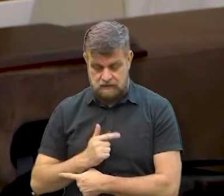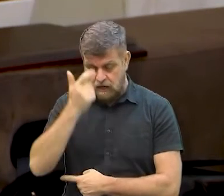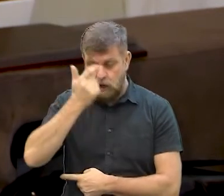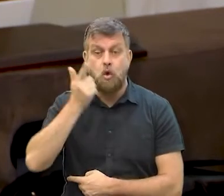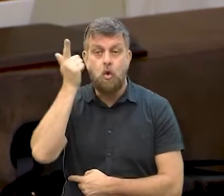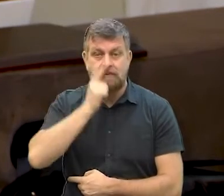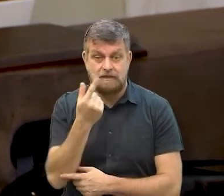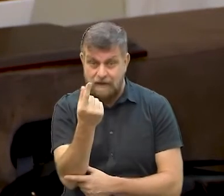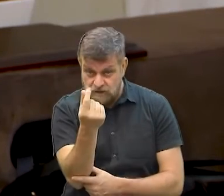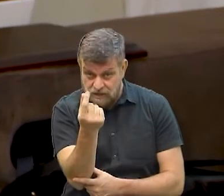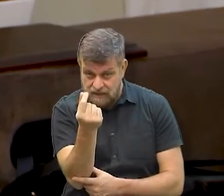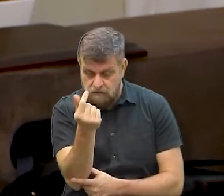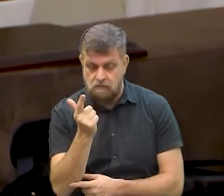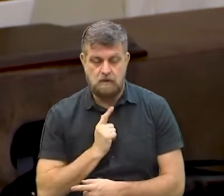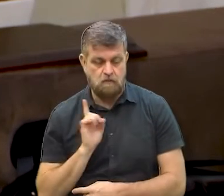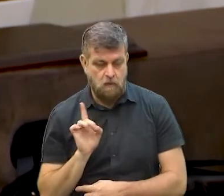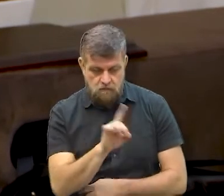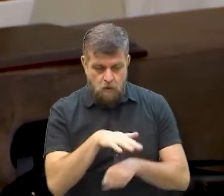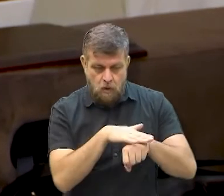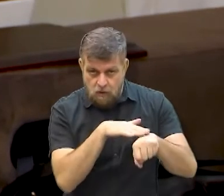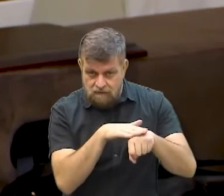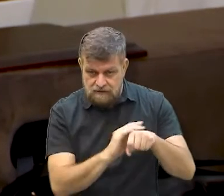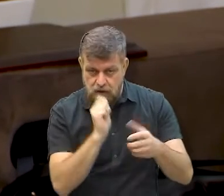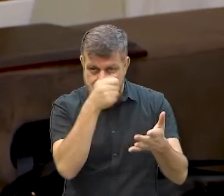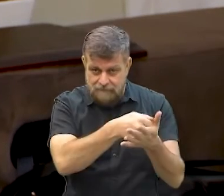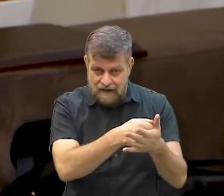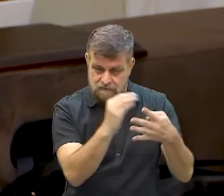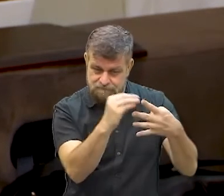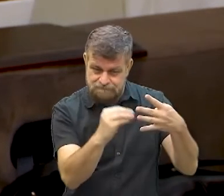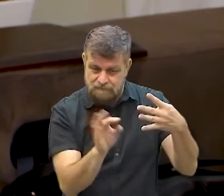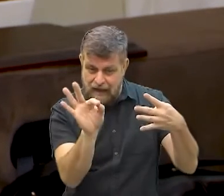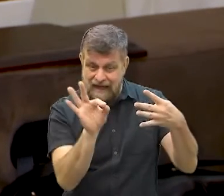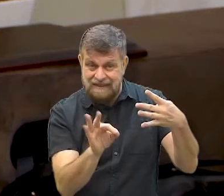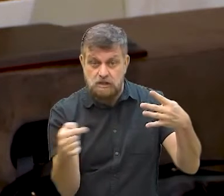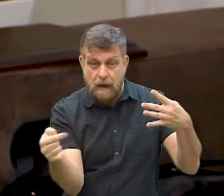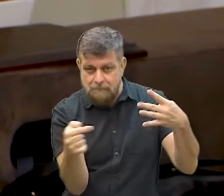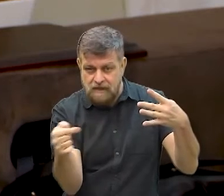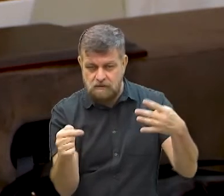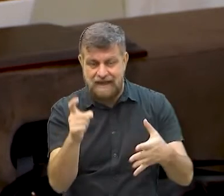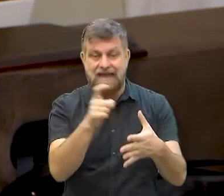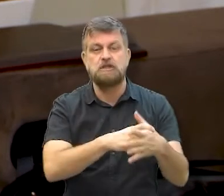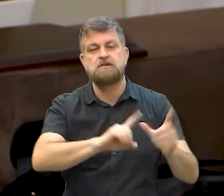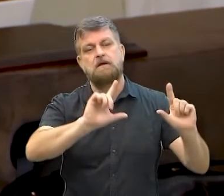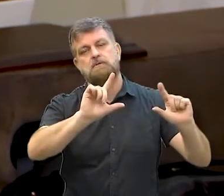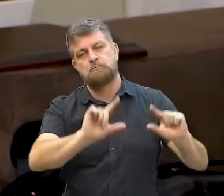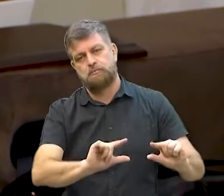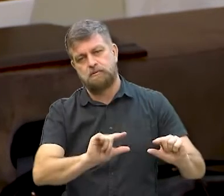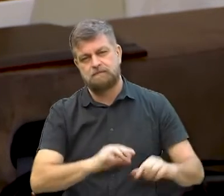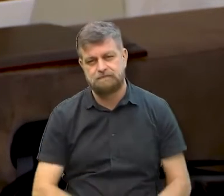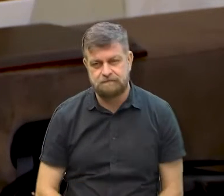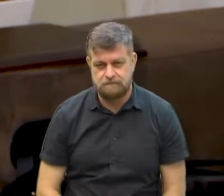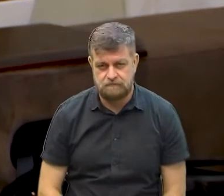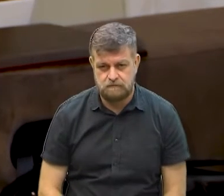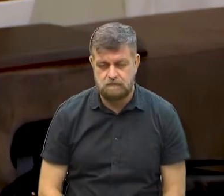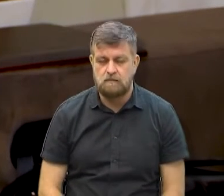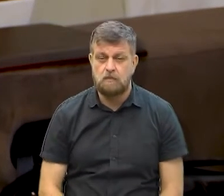Como o dinheiro está entrando, eu tenho o dinheiro na mão, eu consigo de fato negociar uma taxa menor e reduzir o tamanho da dívida que eu